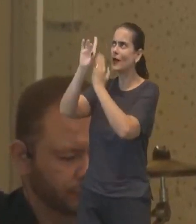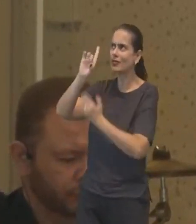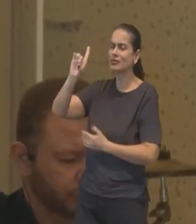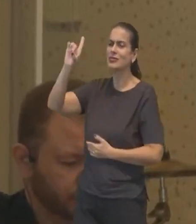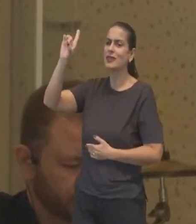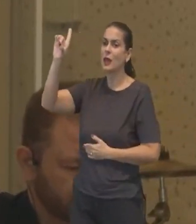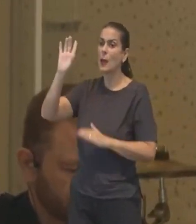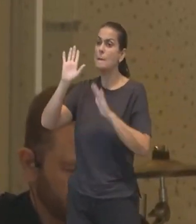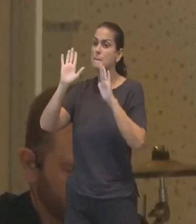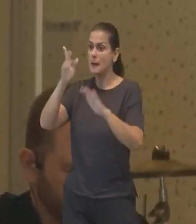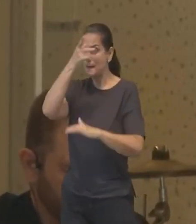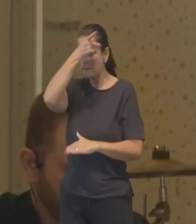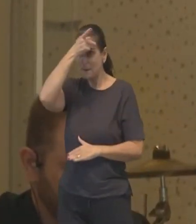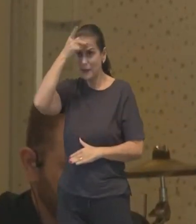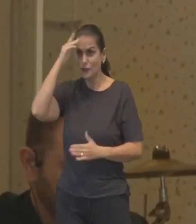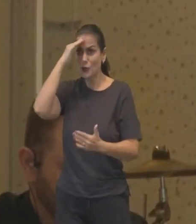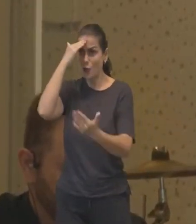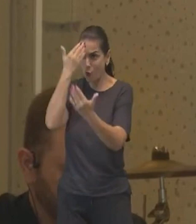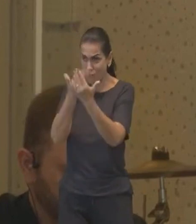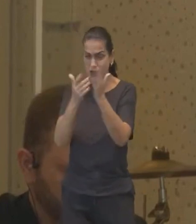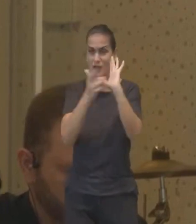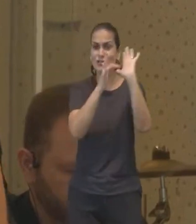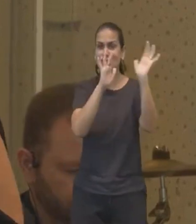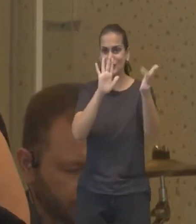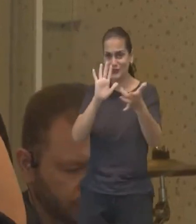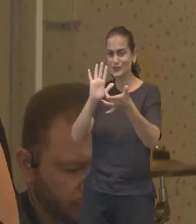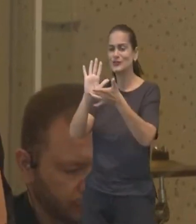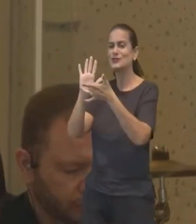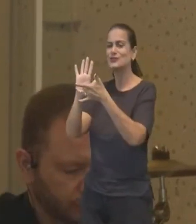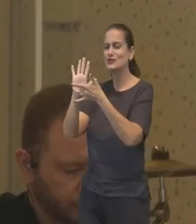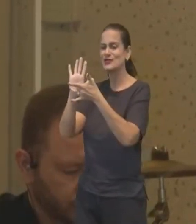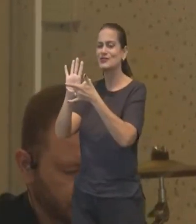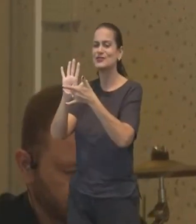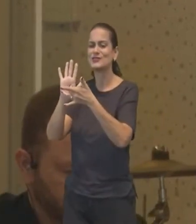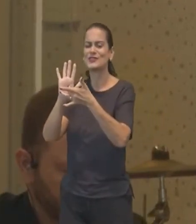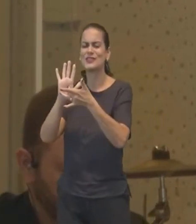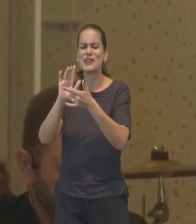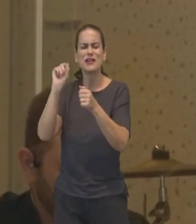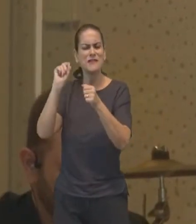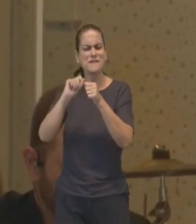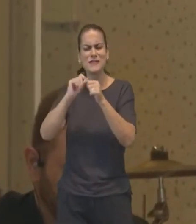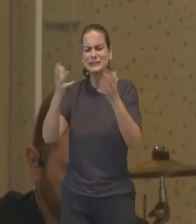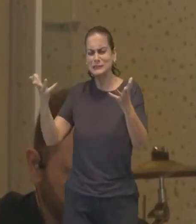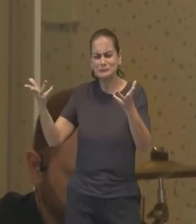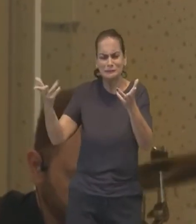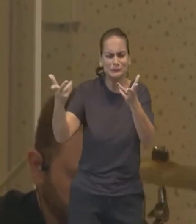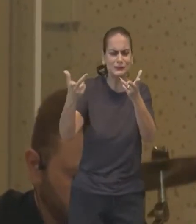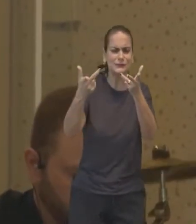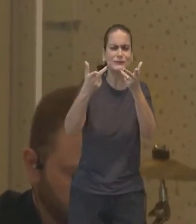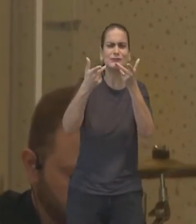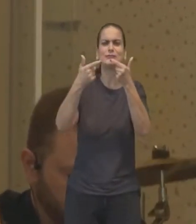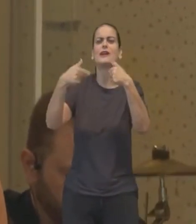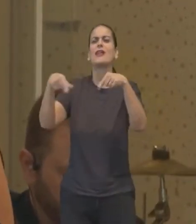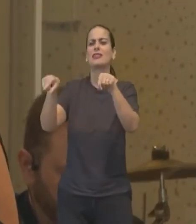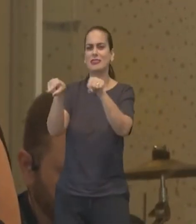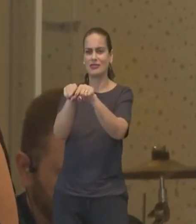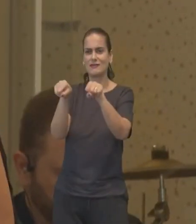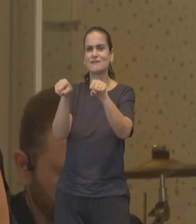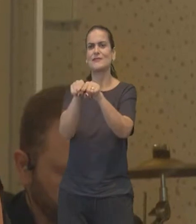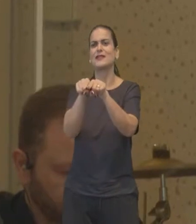Mas aquele que crer em mim, obras maiores fará.